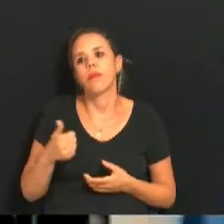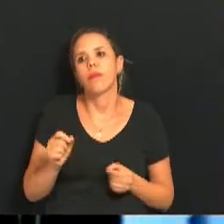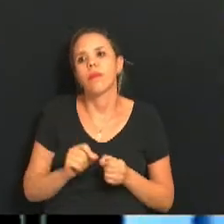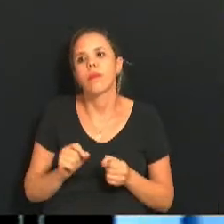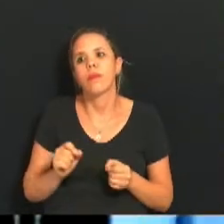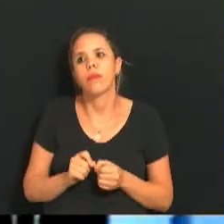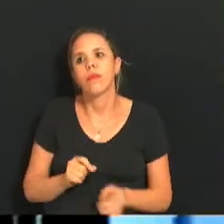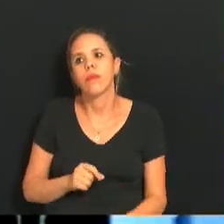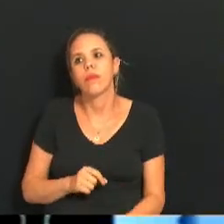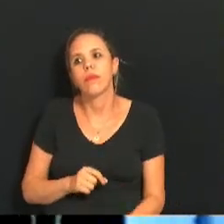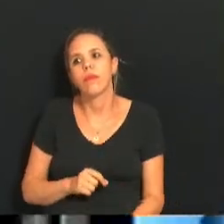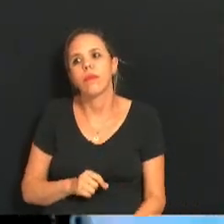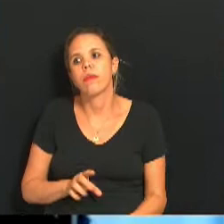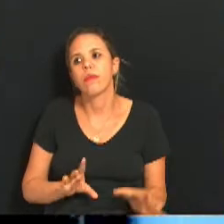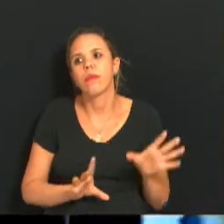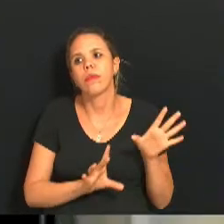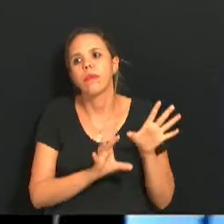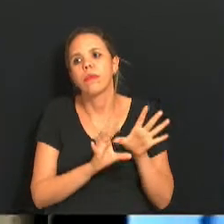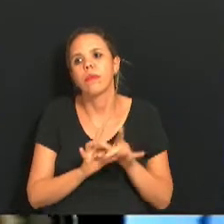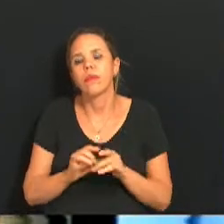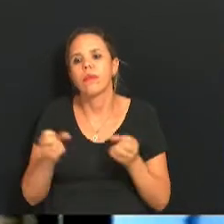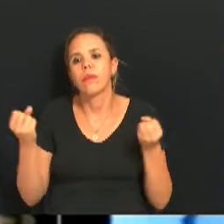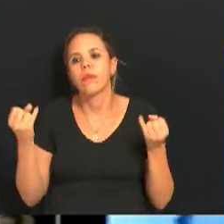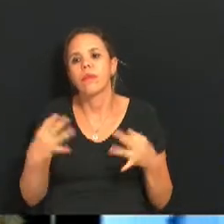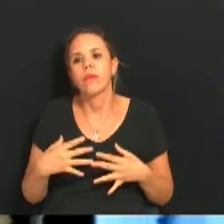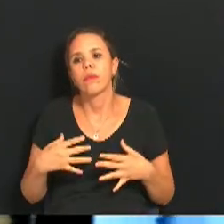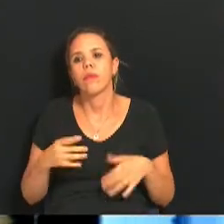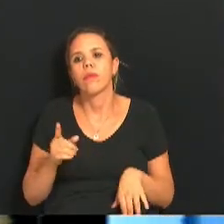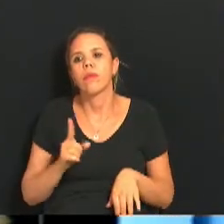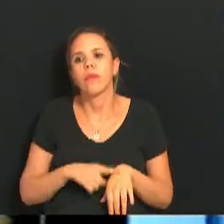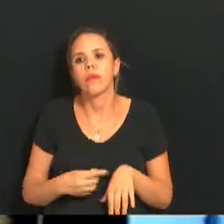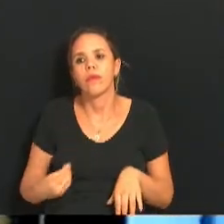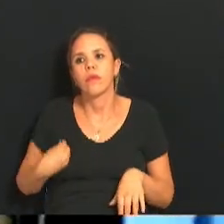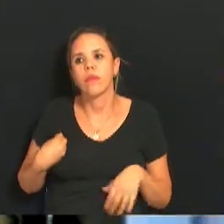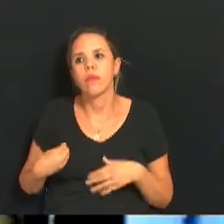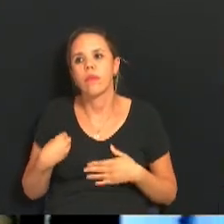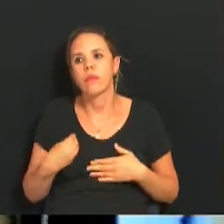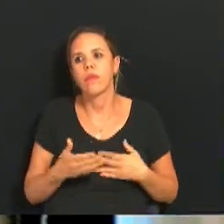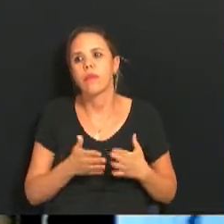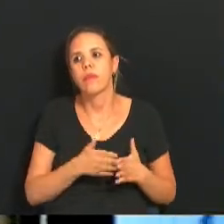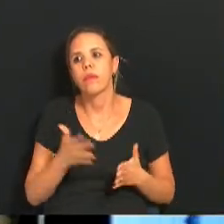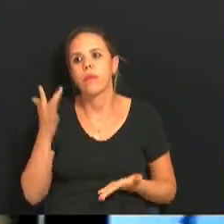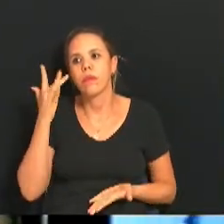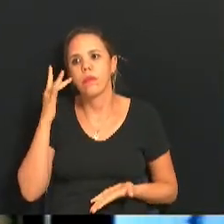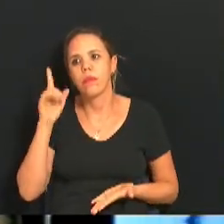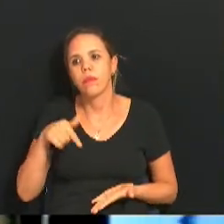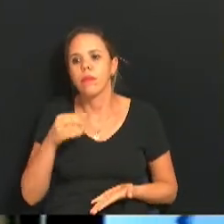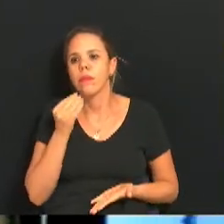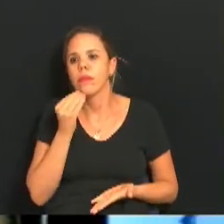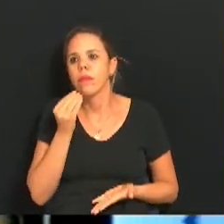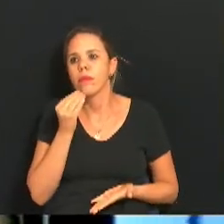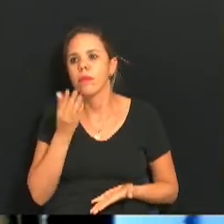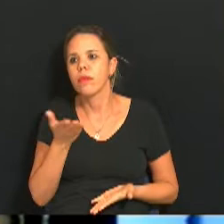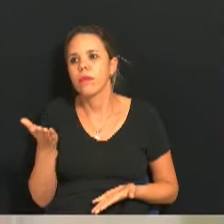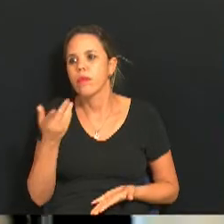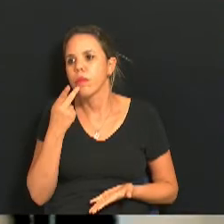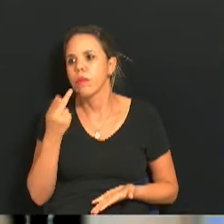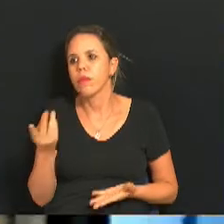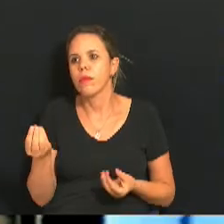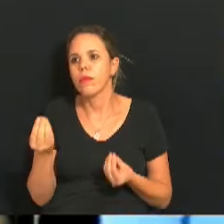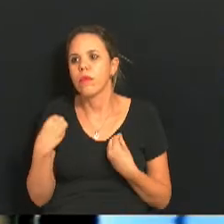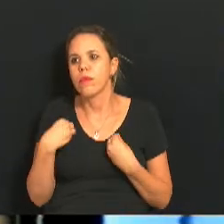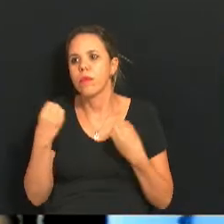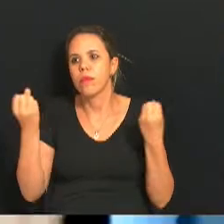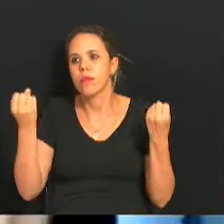um pouco contexto dessa do momento que a gente vive e eu acho que eu vou utilidade que vocês estão nos dando